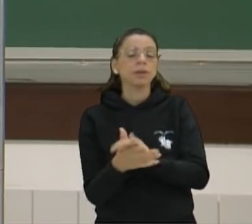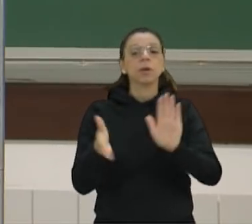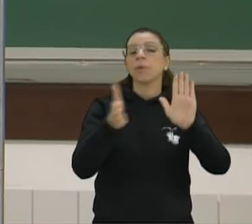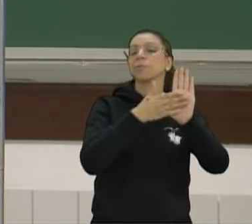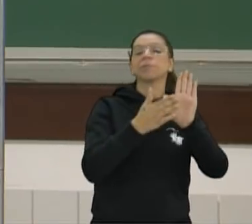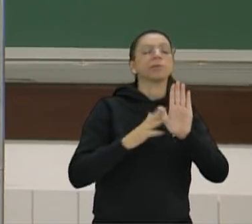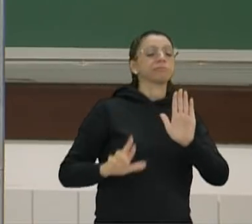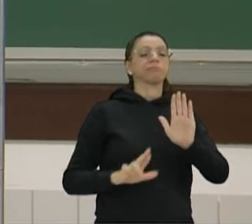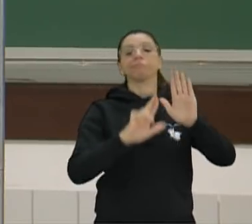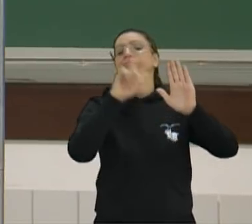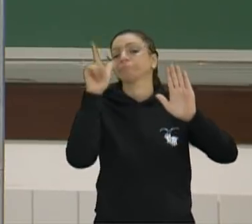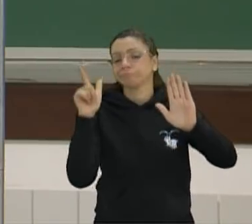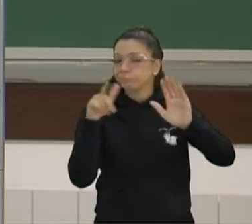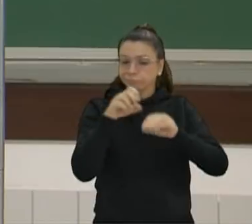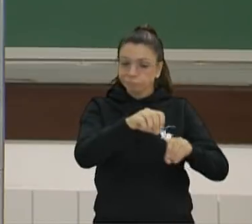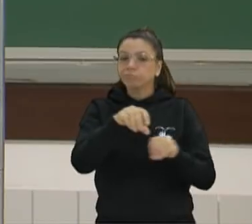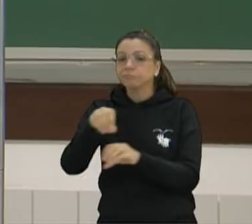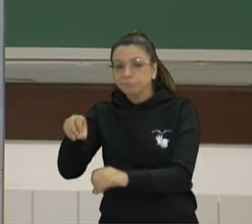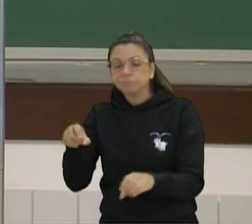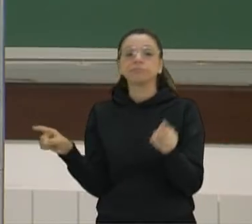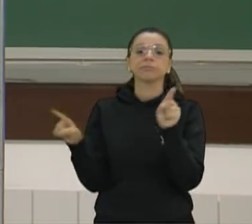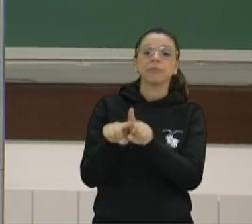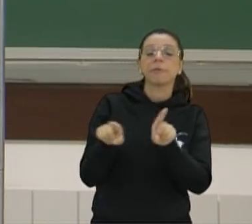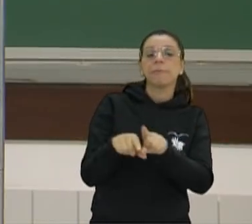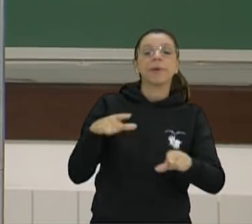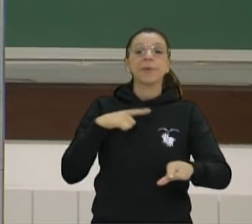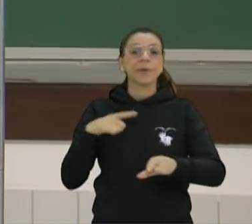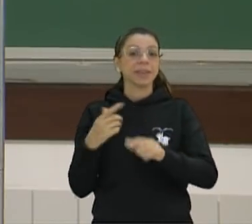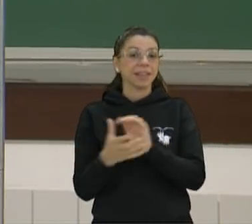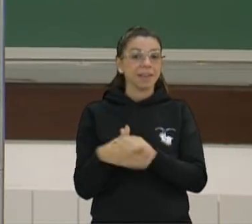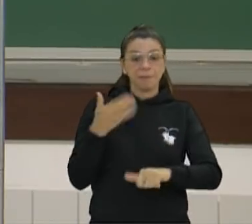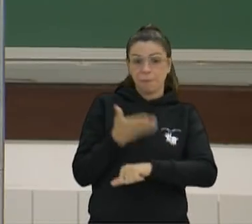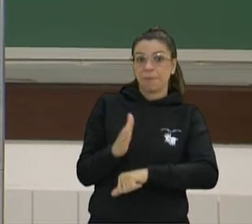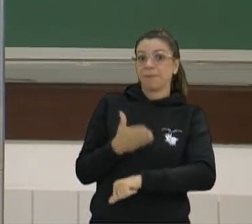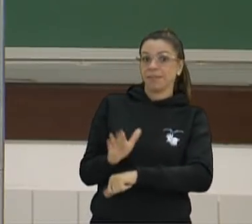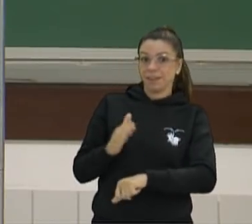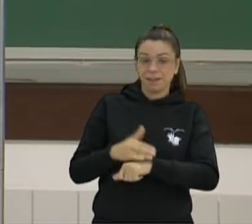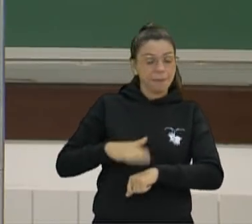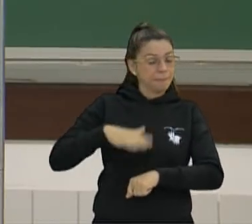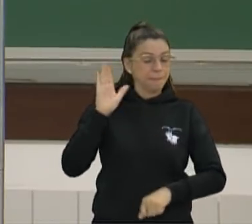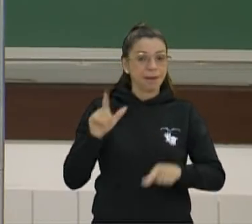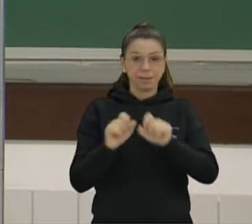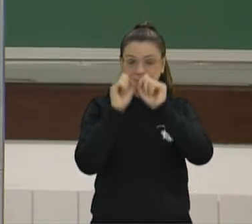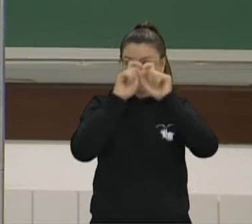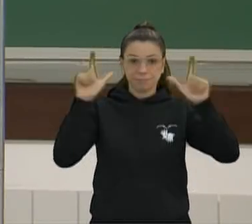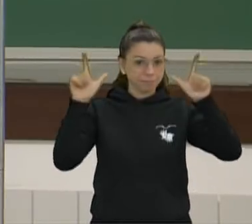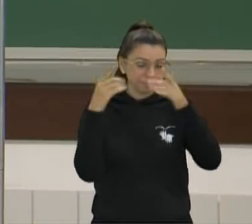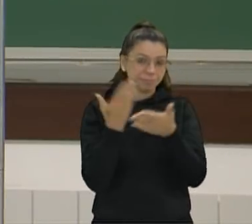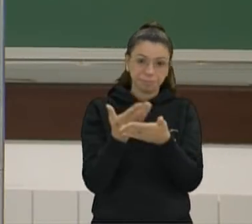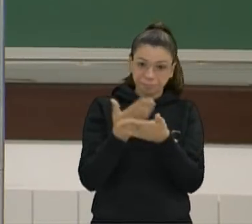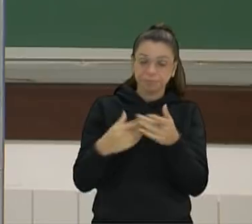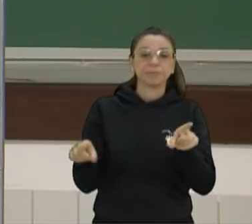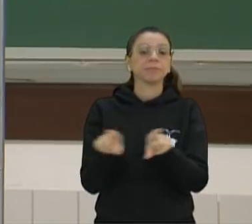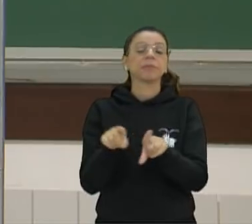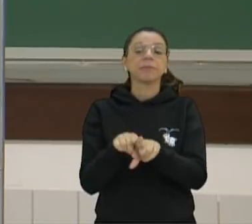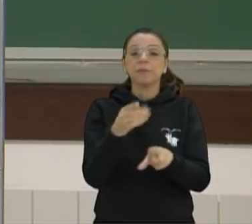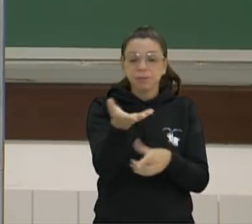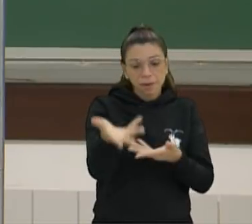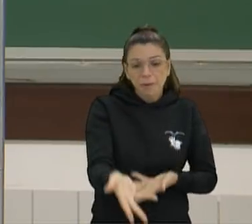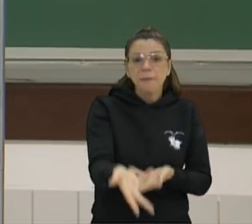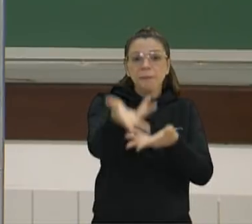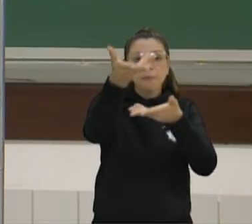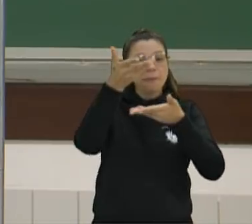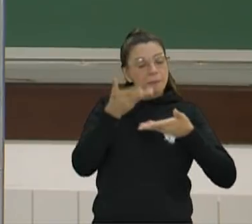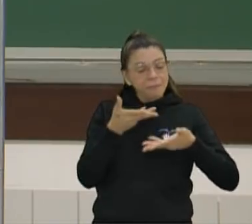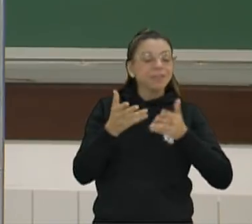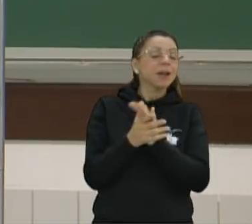propostas diferentes de trabalho. Vamos nos mexer um pouco mais, além de escrever no caderno e prestar atenção nas aulas. E você é convidado